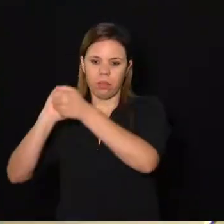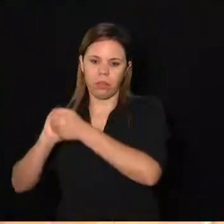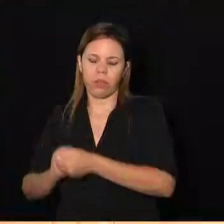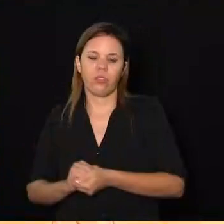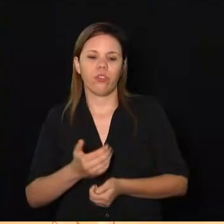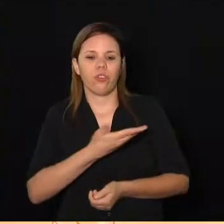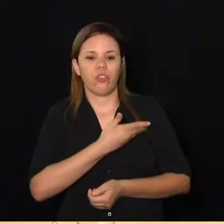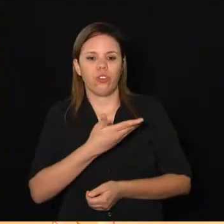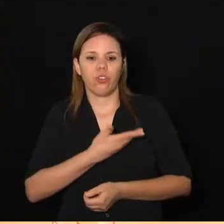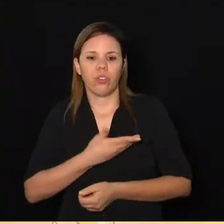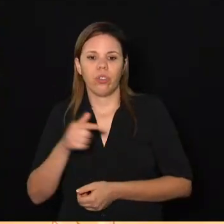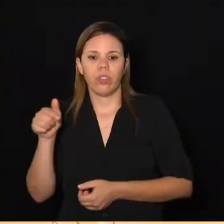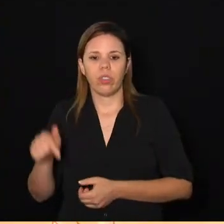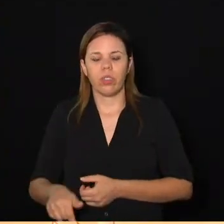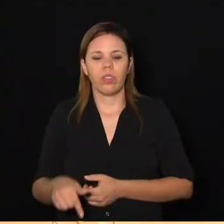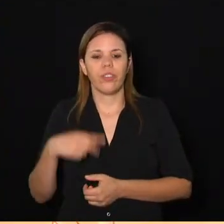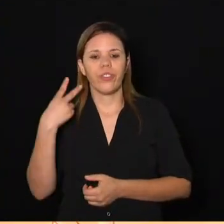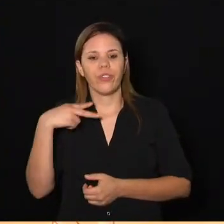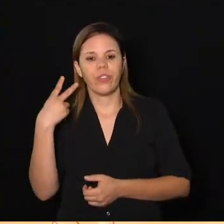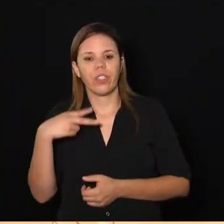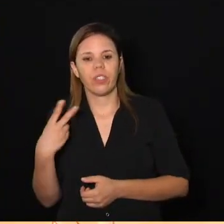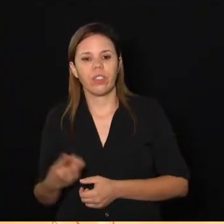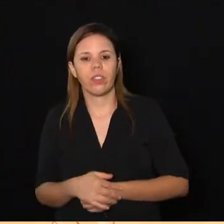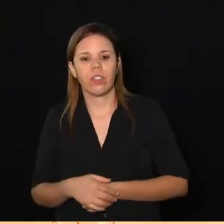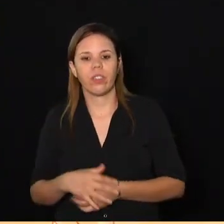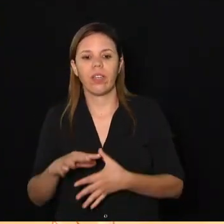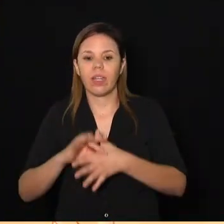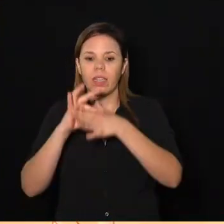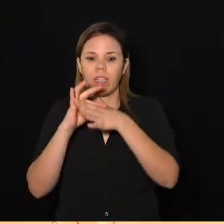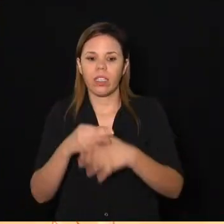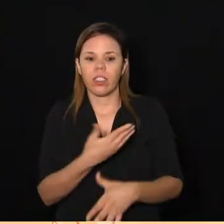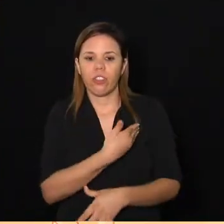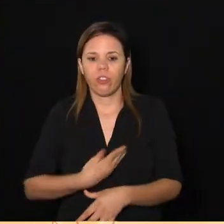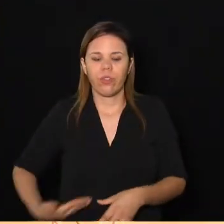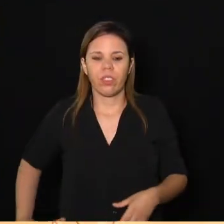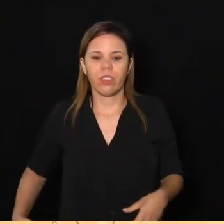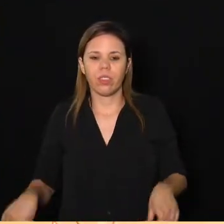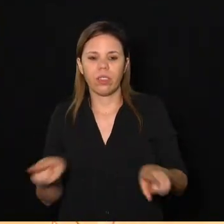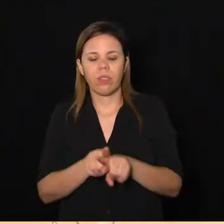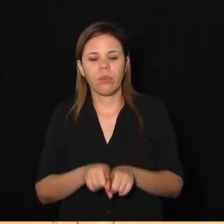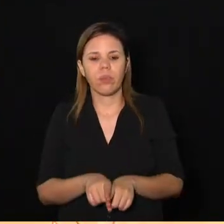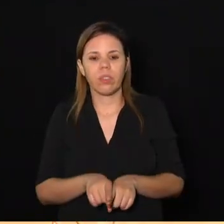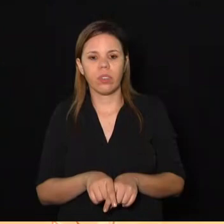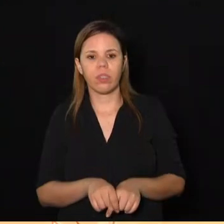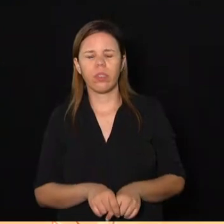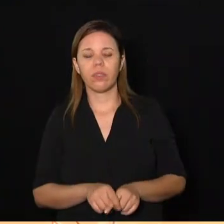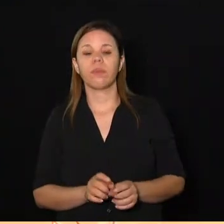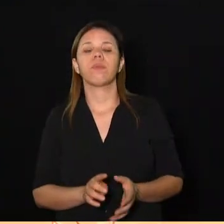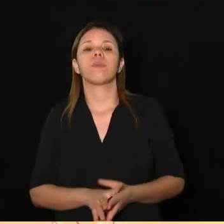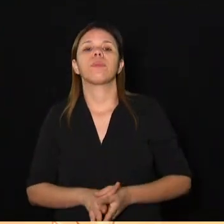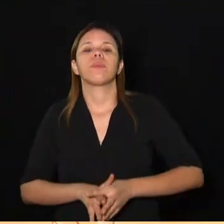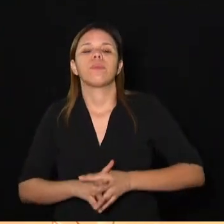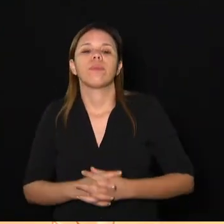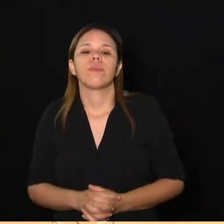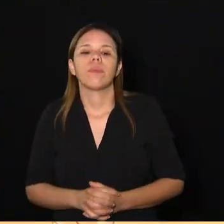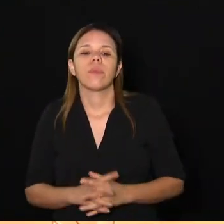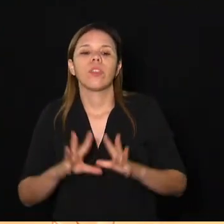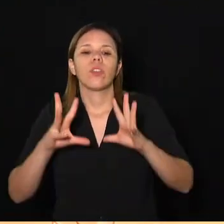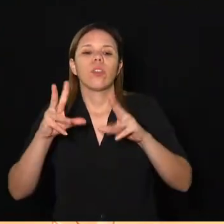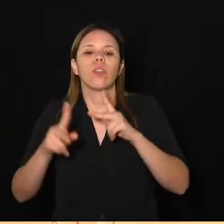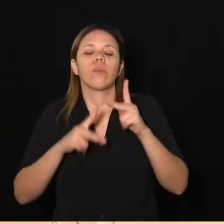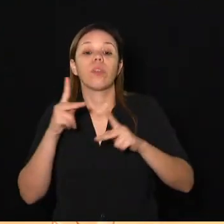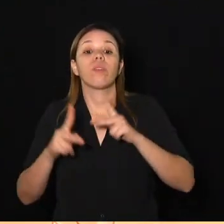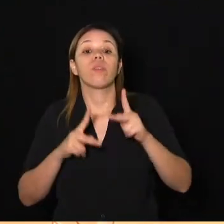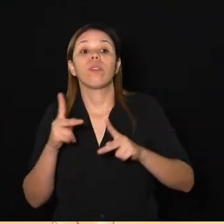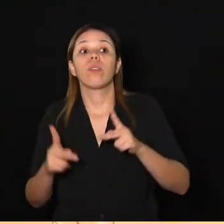legislativa como vereador Rossini nosso líder de governo Permínio Monteiro que aqui esteve todo o público aqui presente